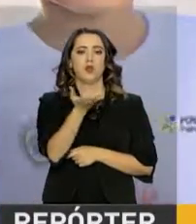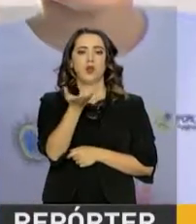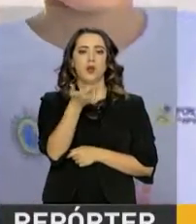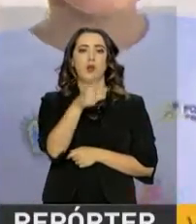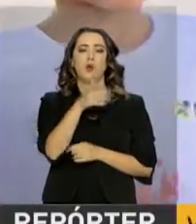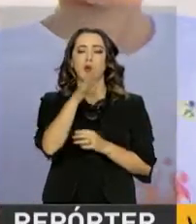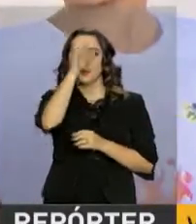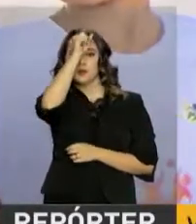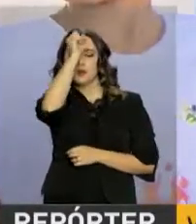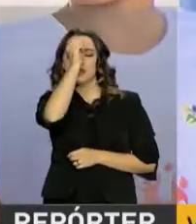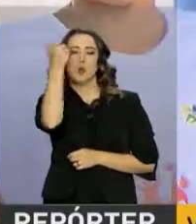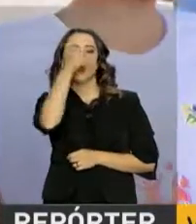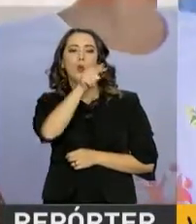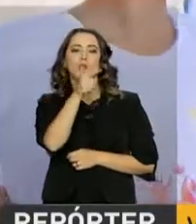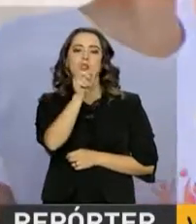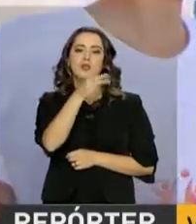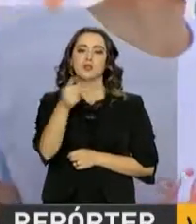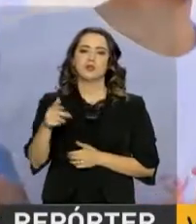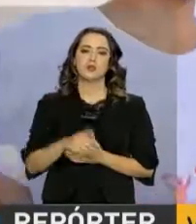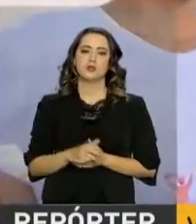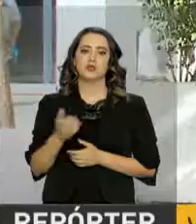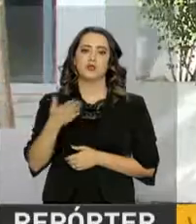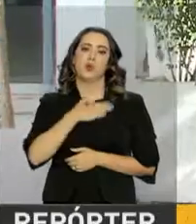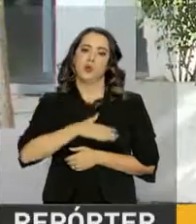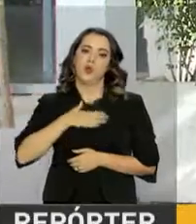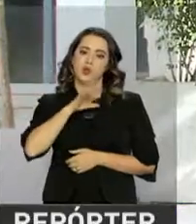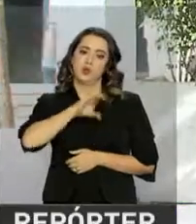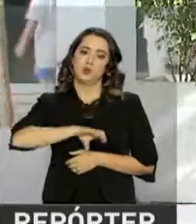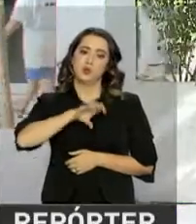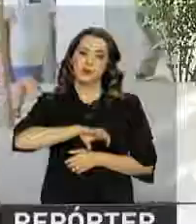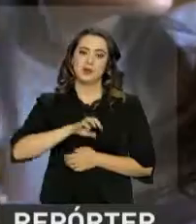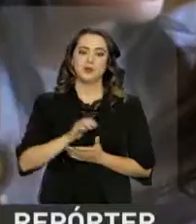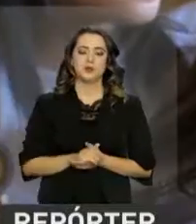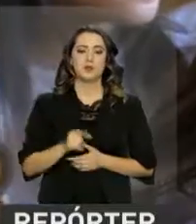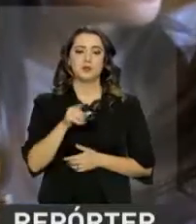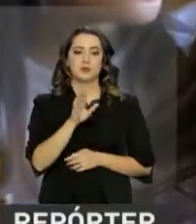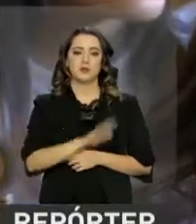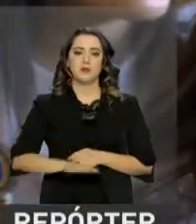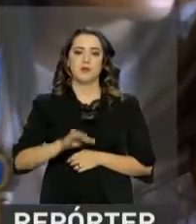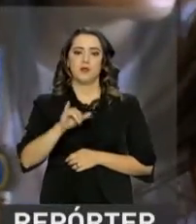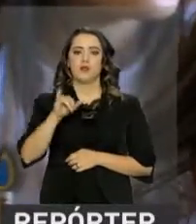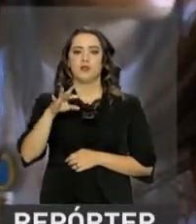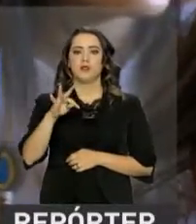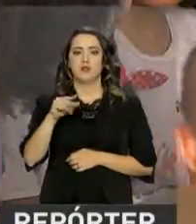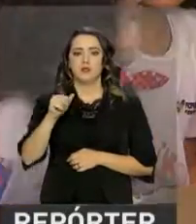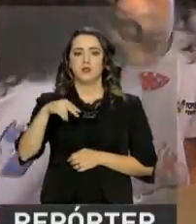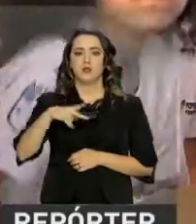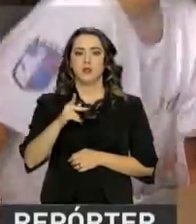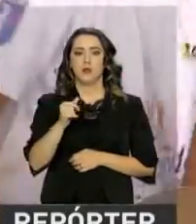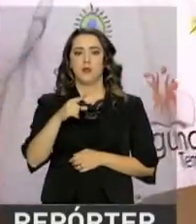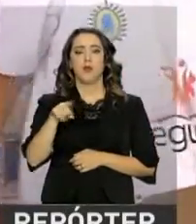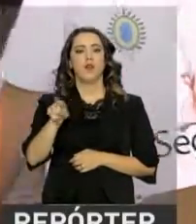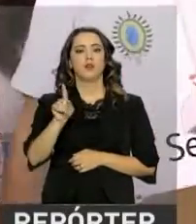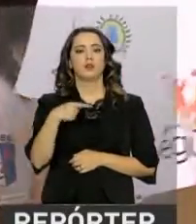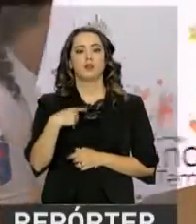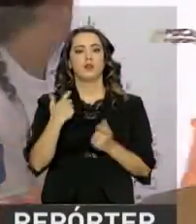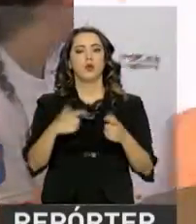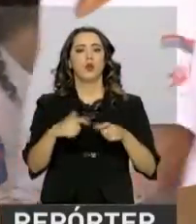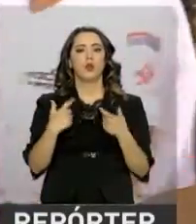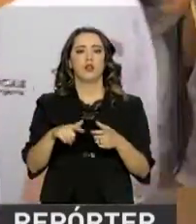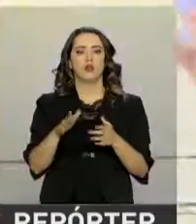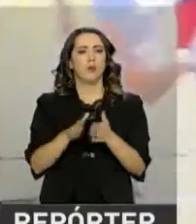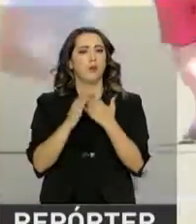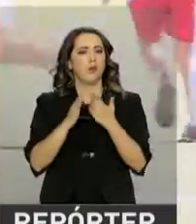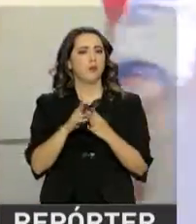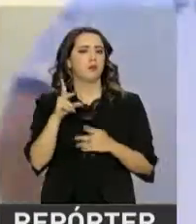de aprender em português. As crianças são do Itapuã, região carente do Distrito Federal. E com o